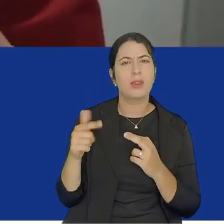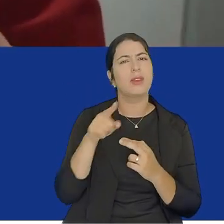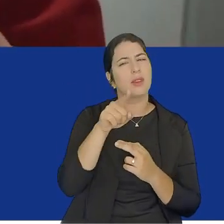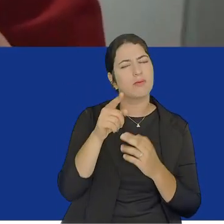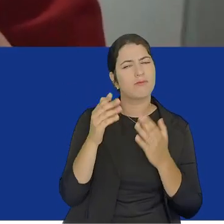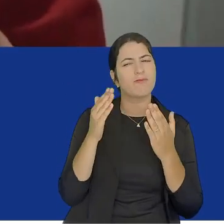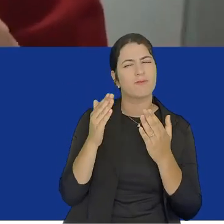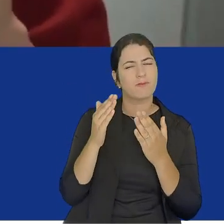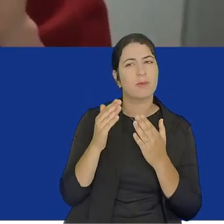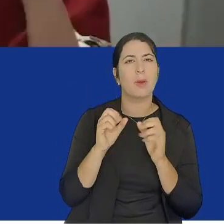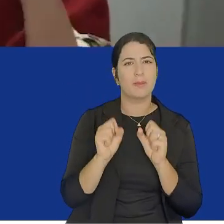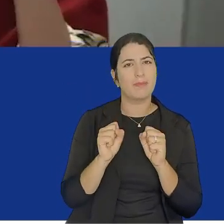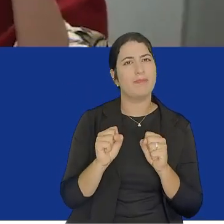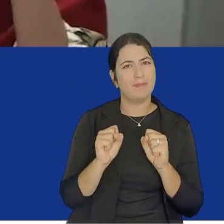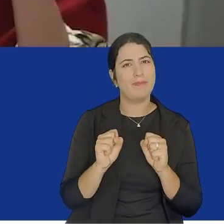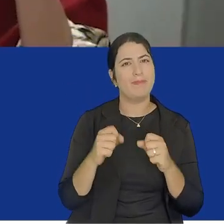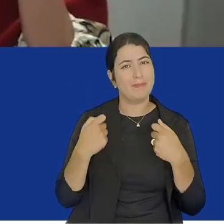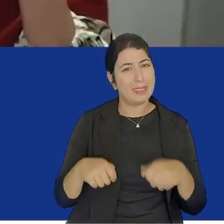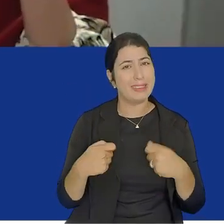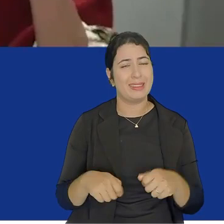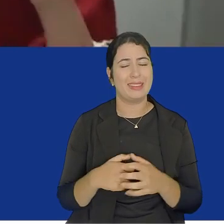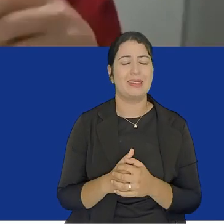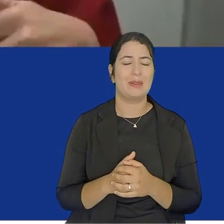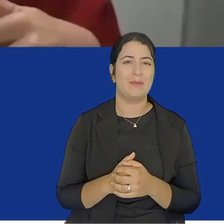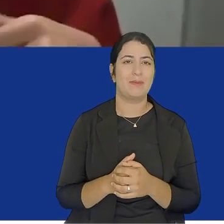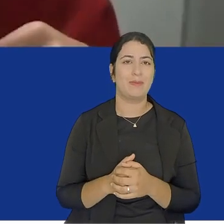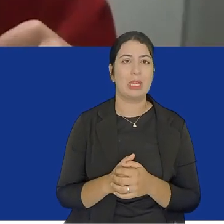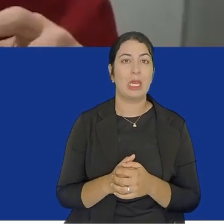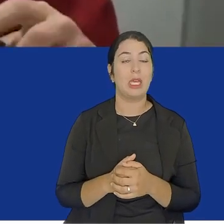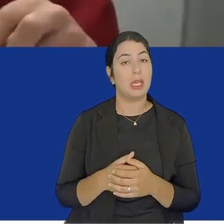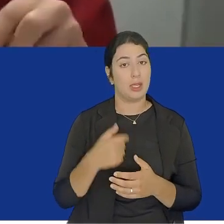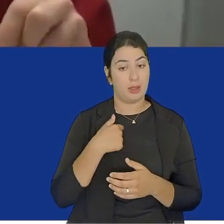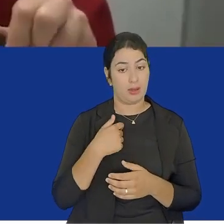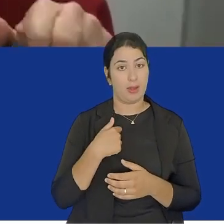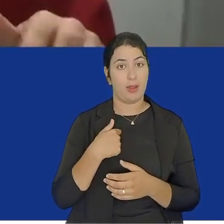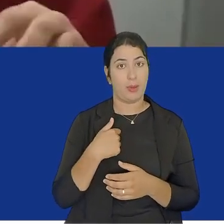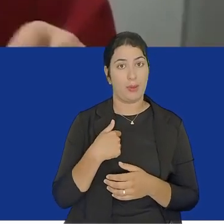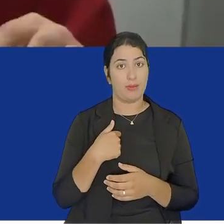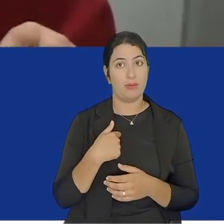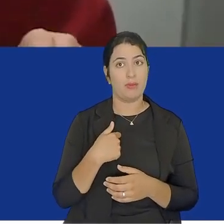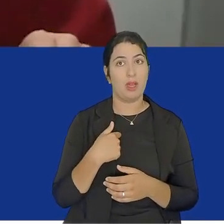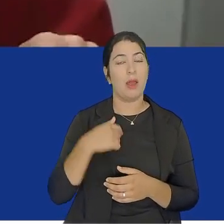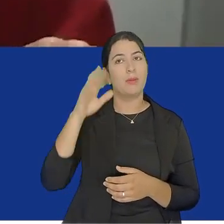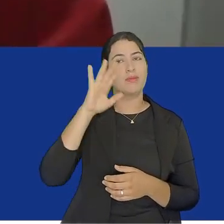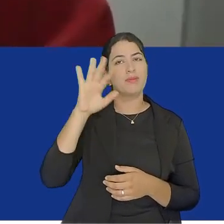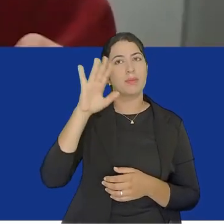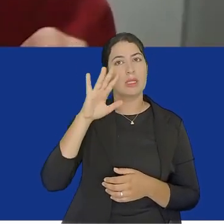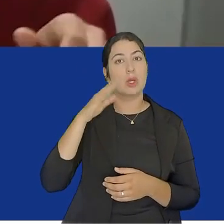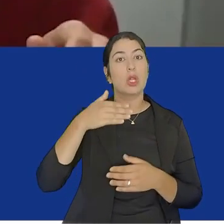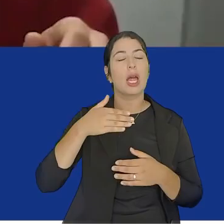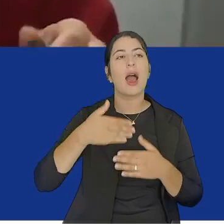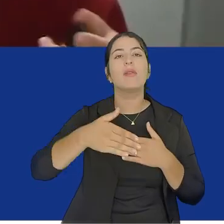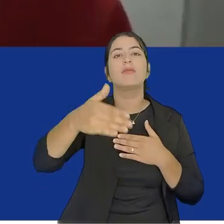E aí, gente, eu acho que eu entro nesse lugar. E aí, a gente vai fazer o quê com